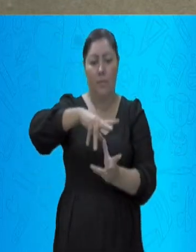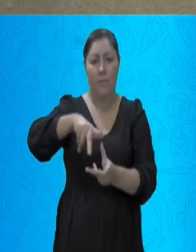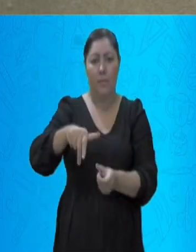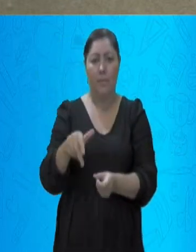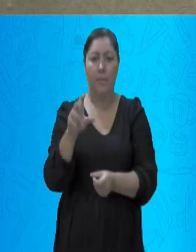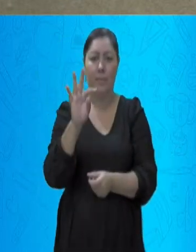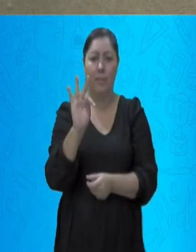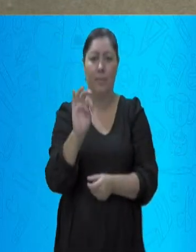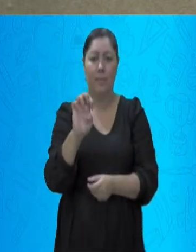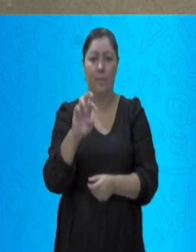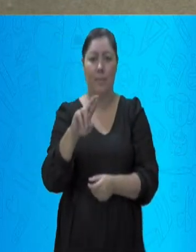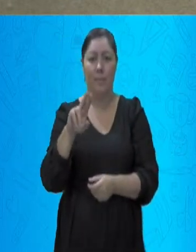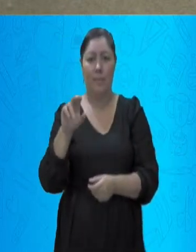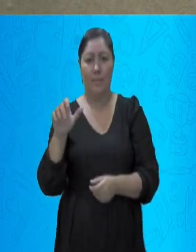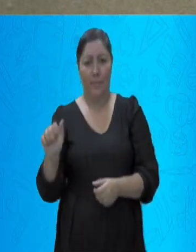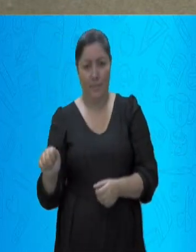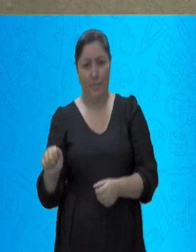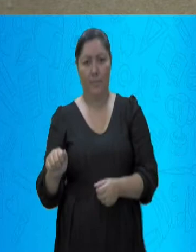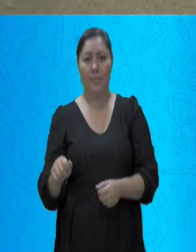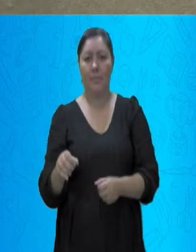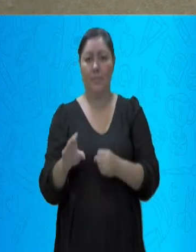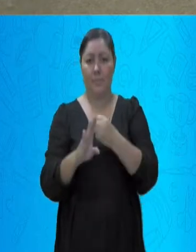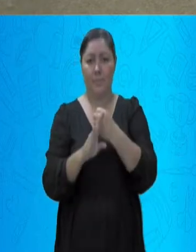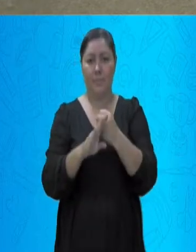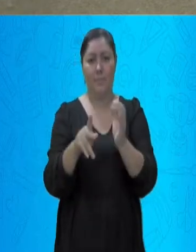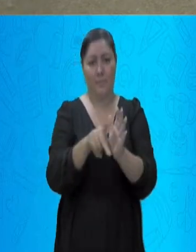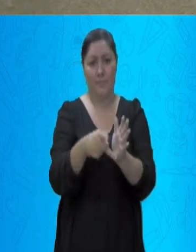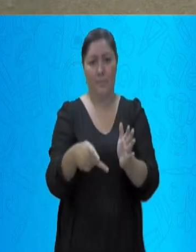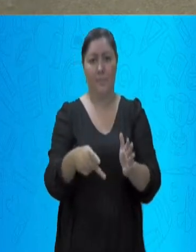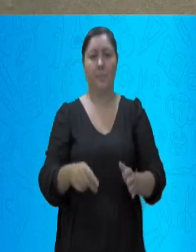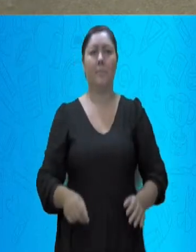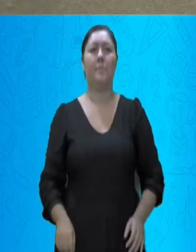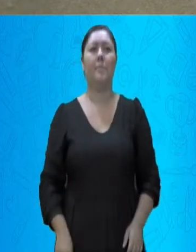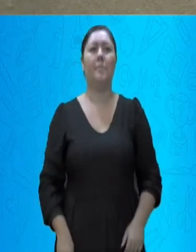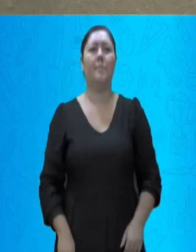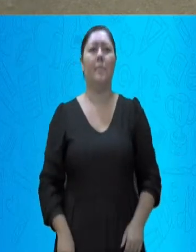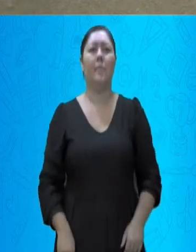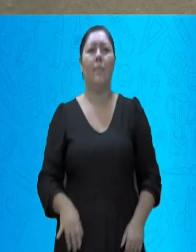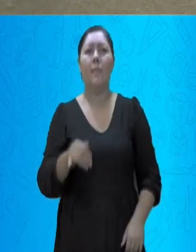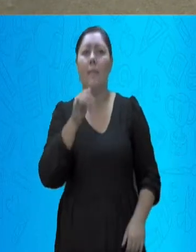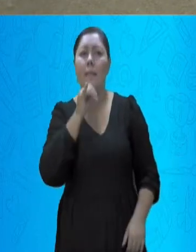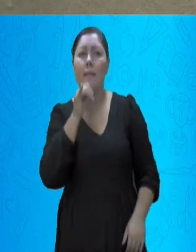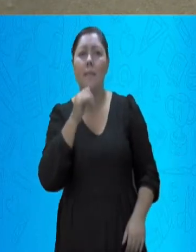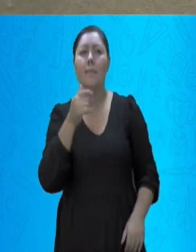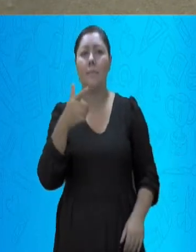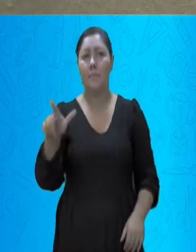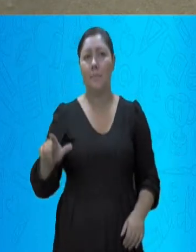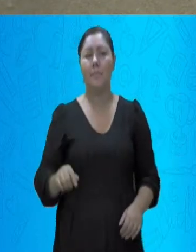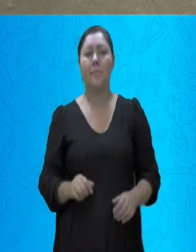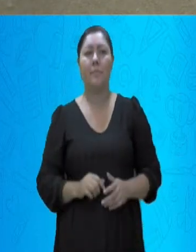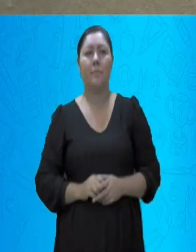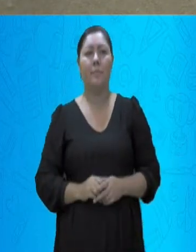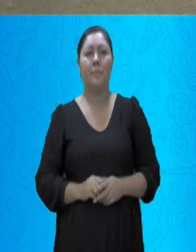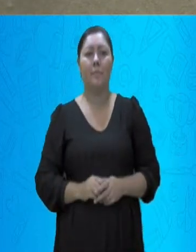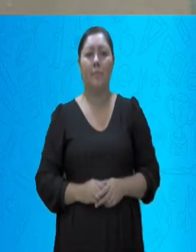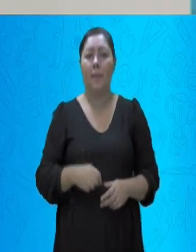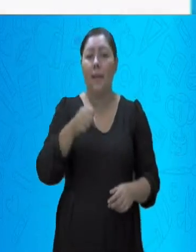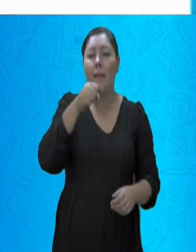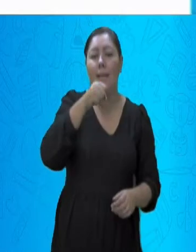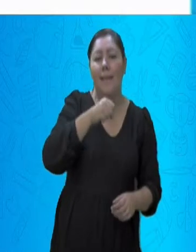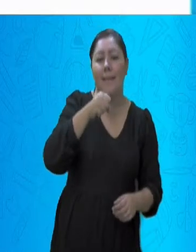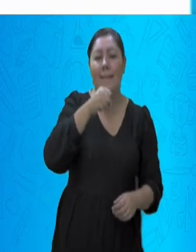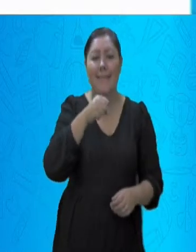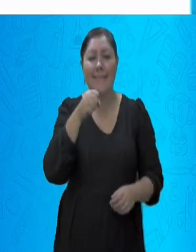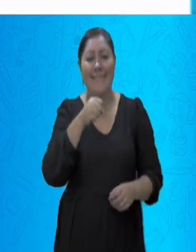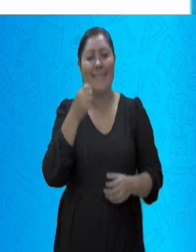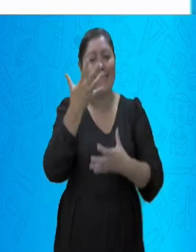próprio. Vejamos alguns exemplos, vamos entender ainda melhor. Roberto Carlos. Quando a gente fala